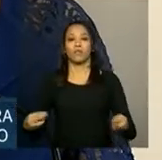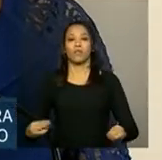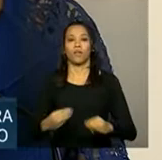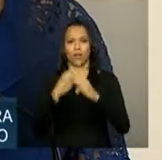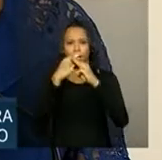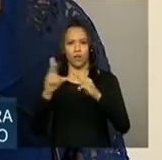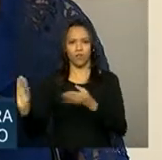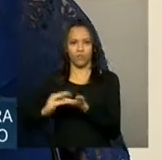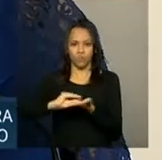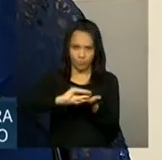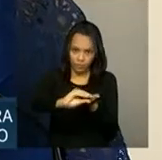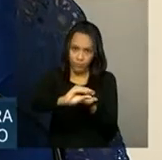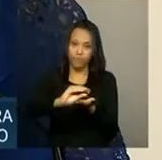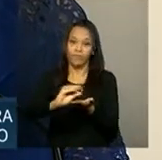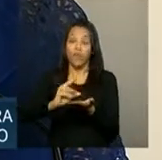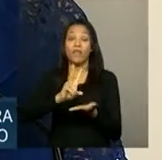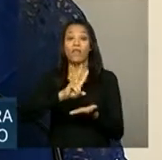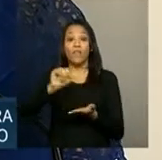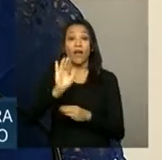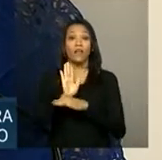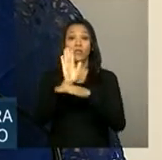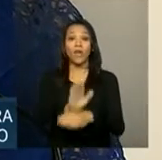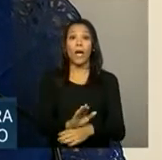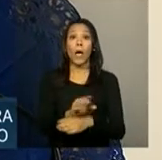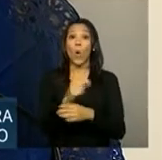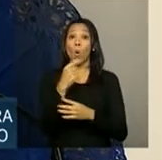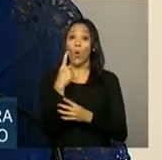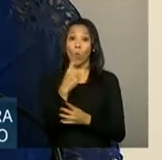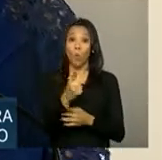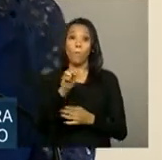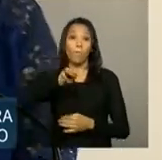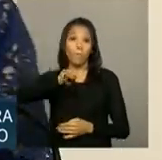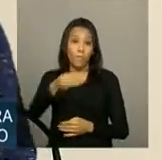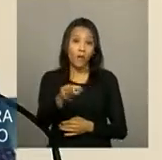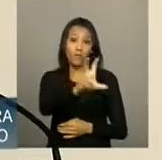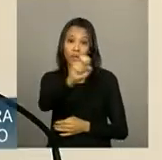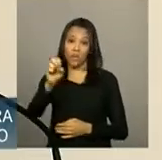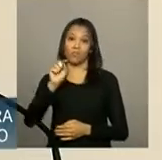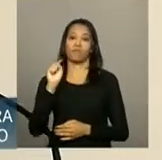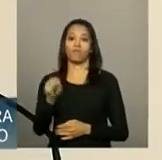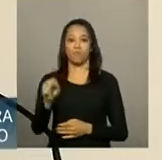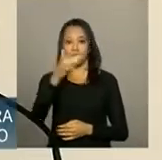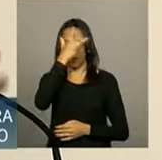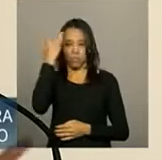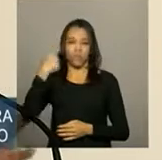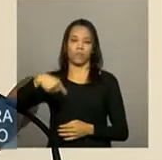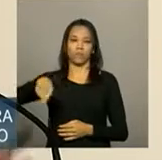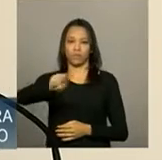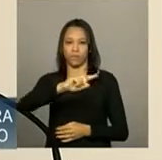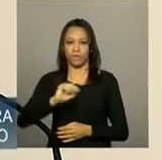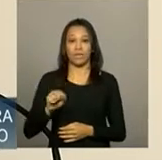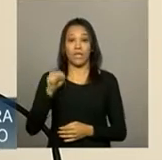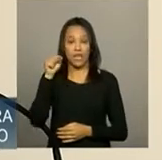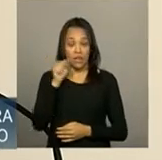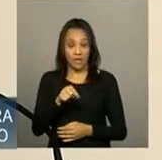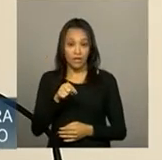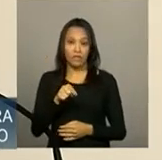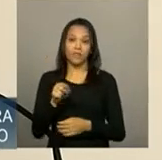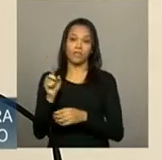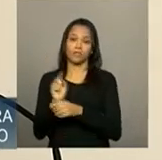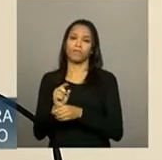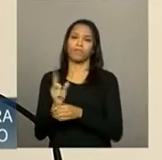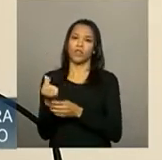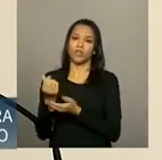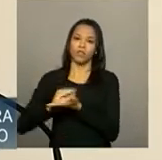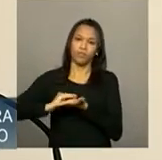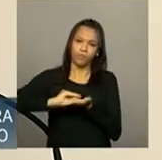1 milhão e meio de E aí e esse esse beneficiamento ele é de fato aquilo que justifica